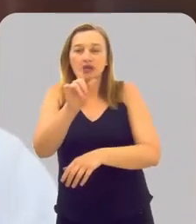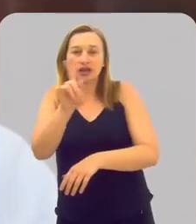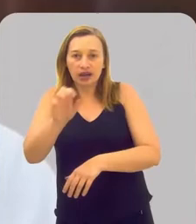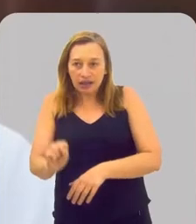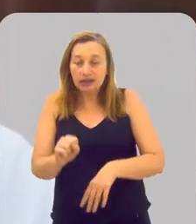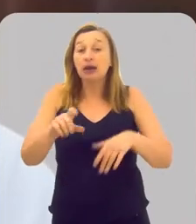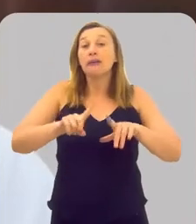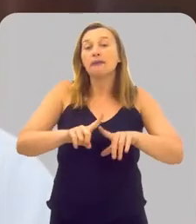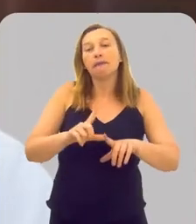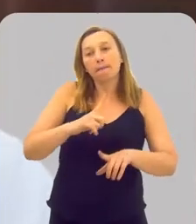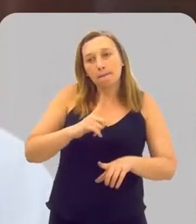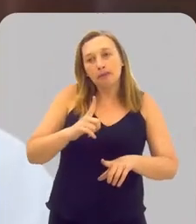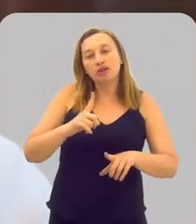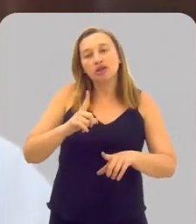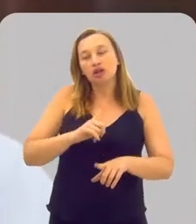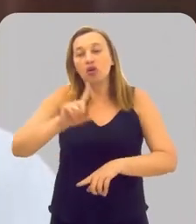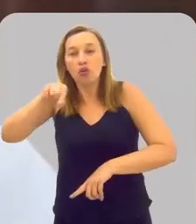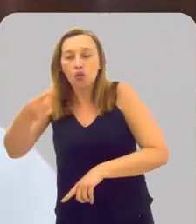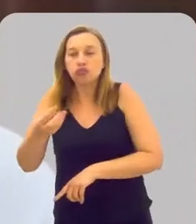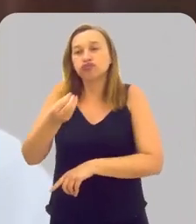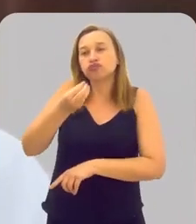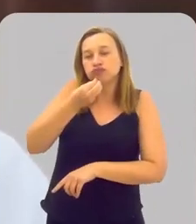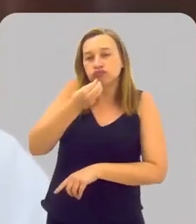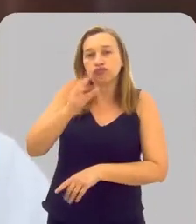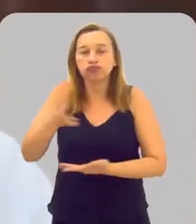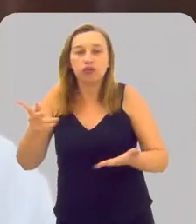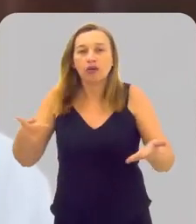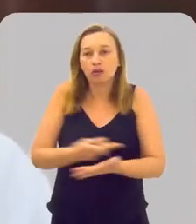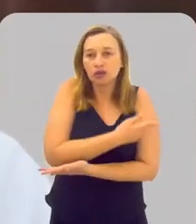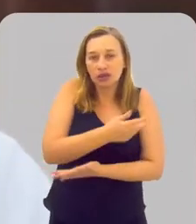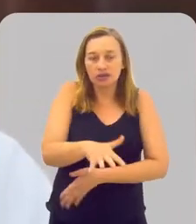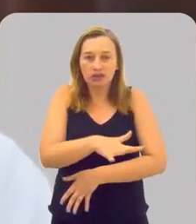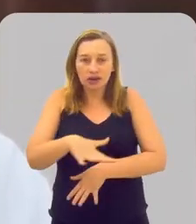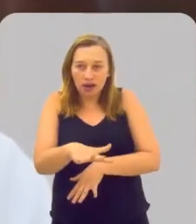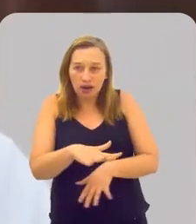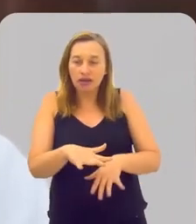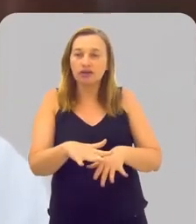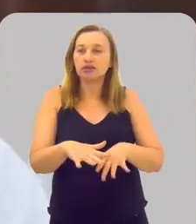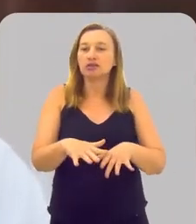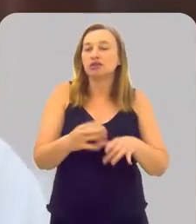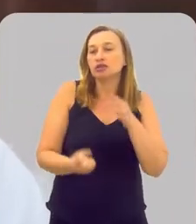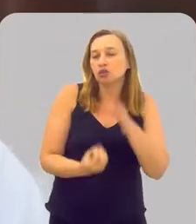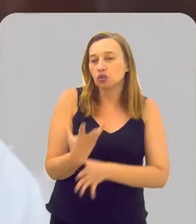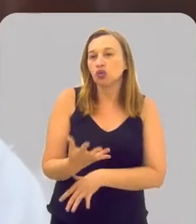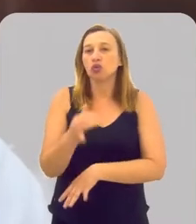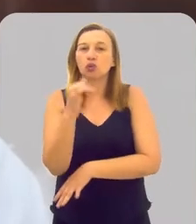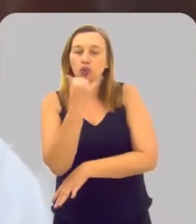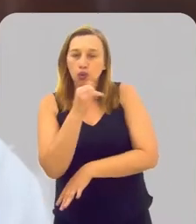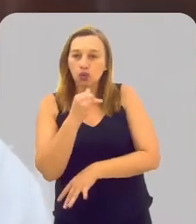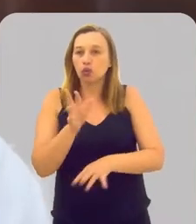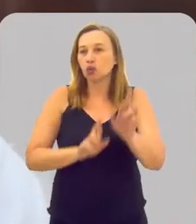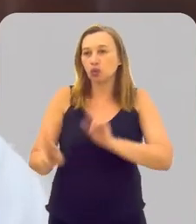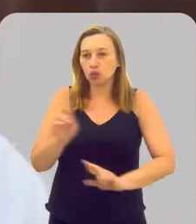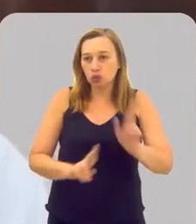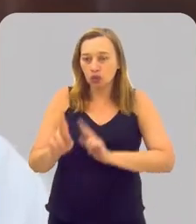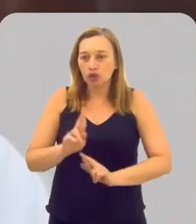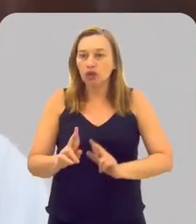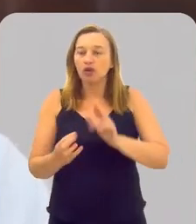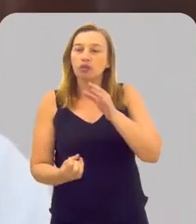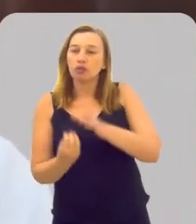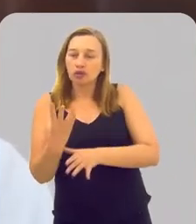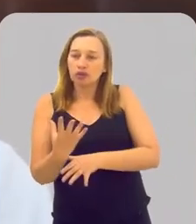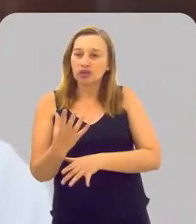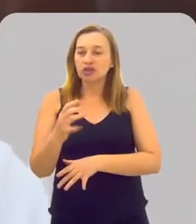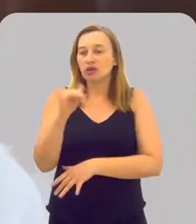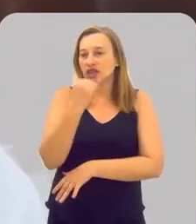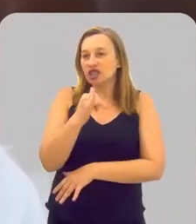petróleo e gás. Mas existem outras oportunidades que já acontecem no mercado de geração de energia, relacionados com a